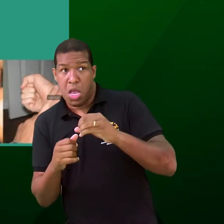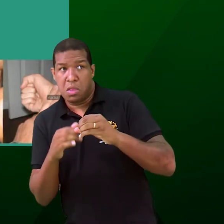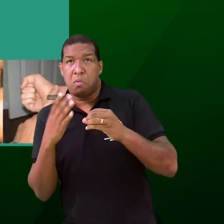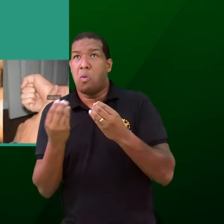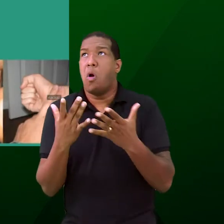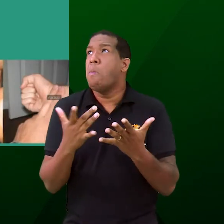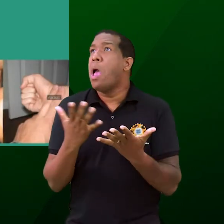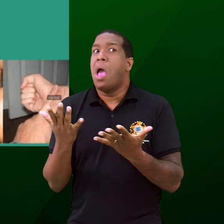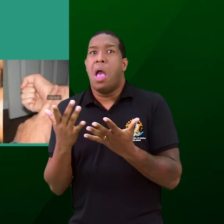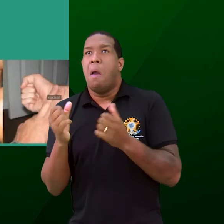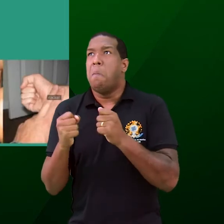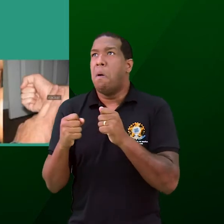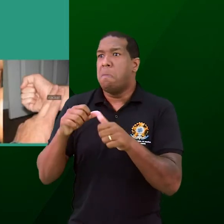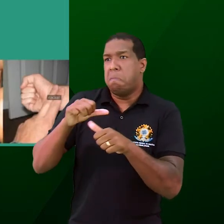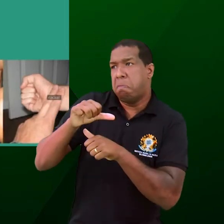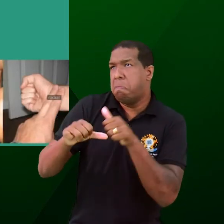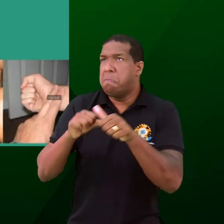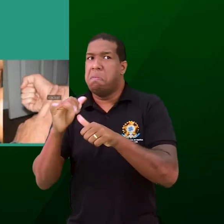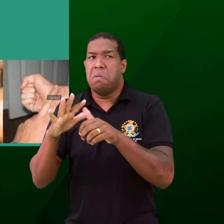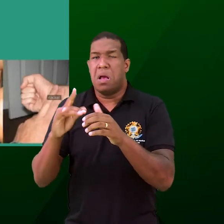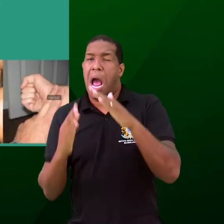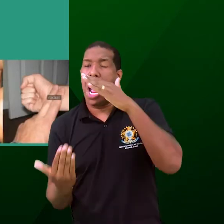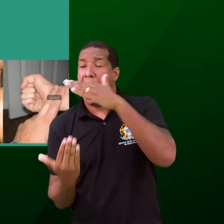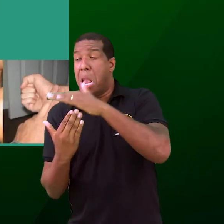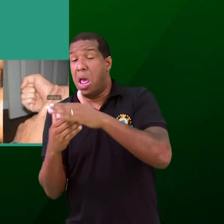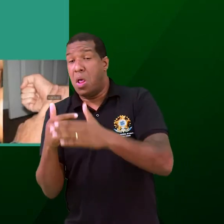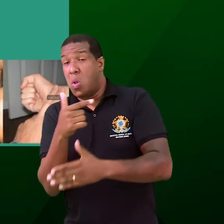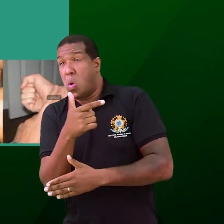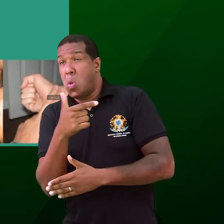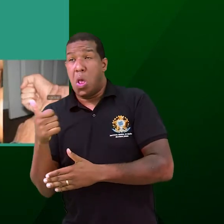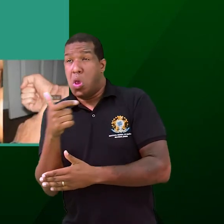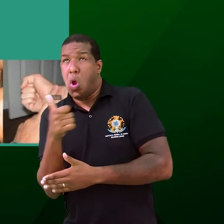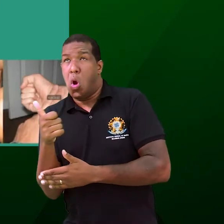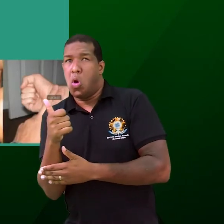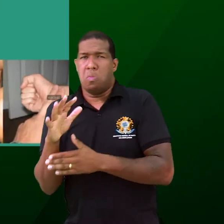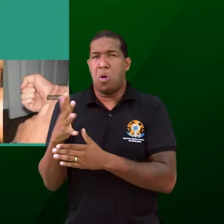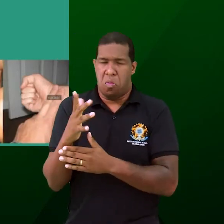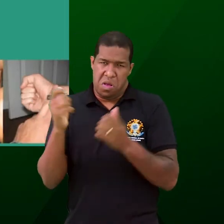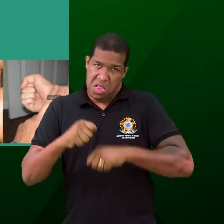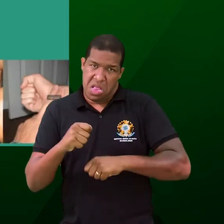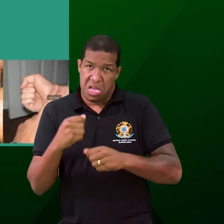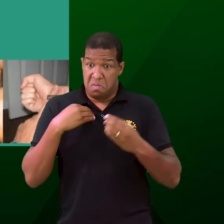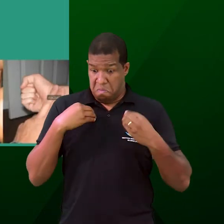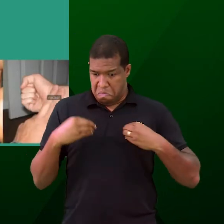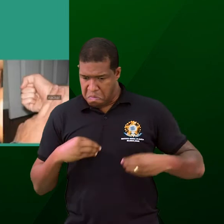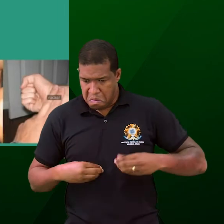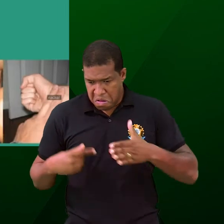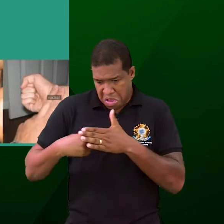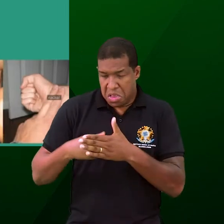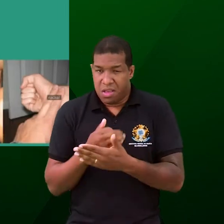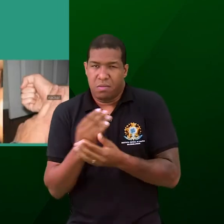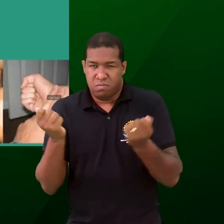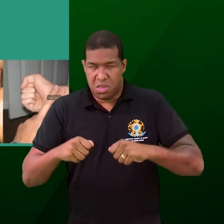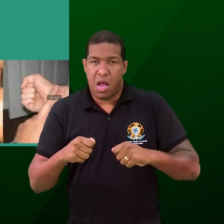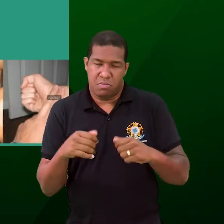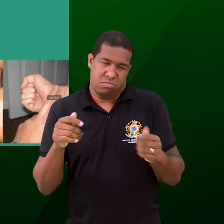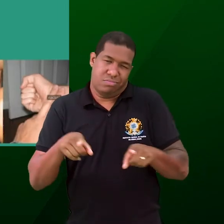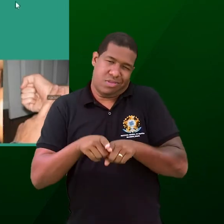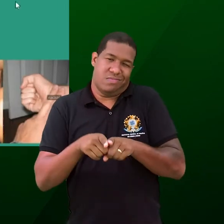ritmo, até mesmo sem usar um equipamento desse que eu coloquei, eu vou falar aqui para vocês depois. É um relógio que controla, né, a